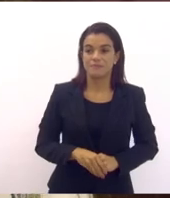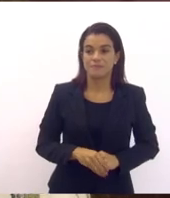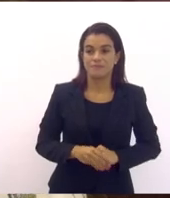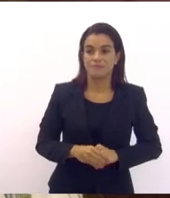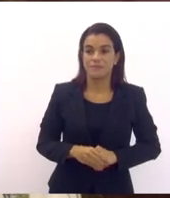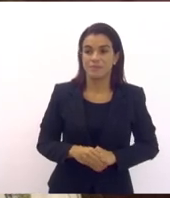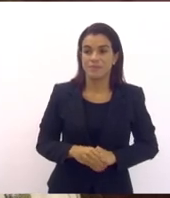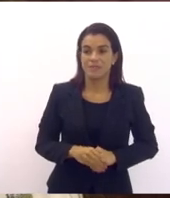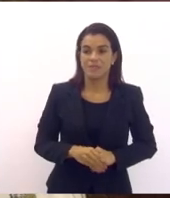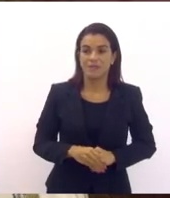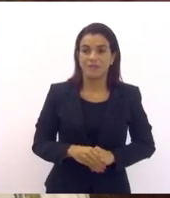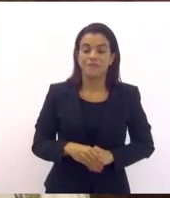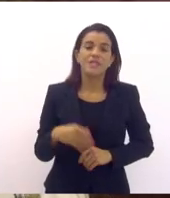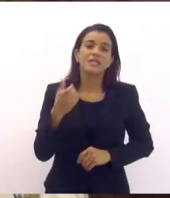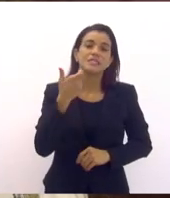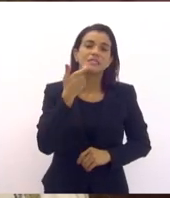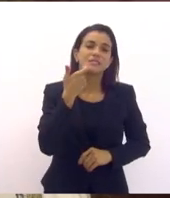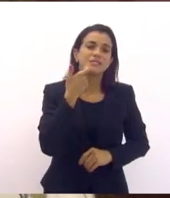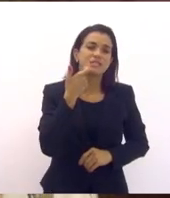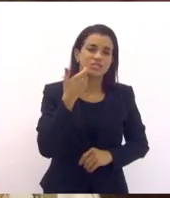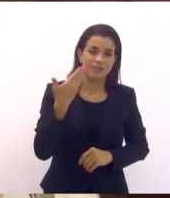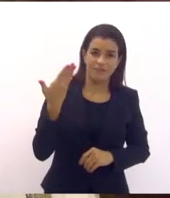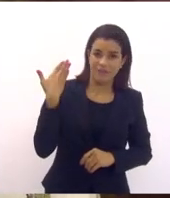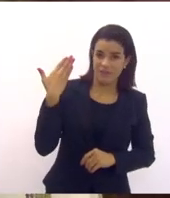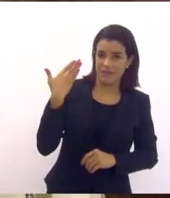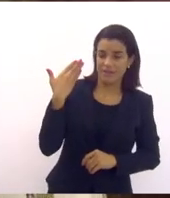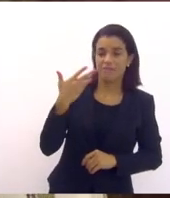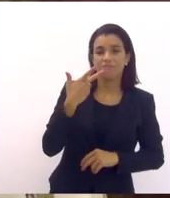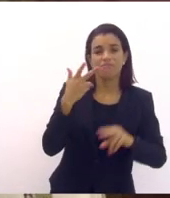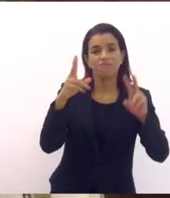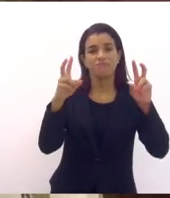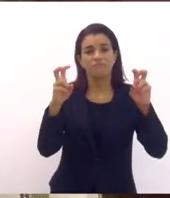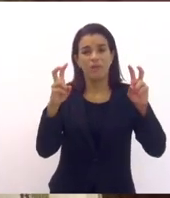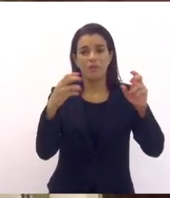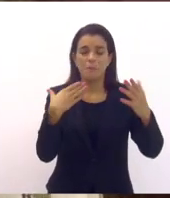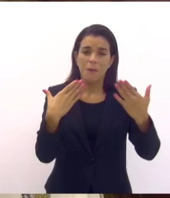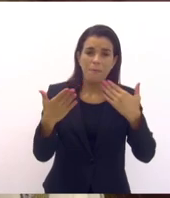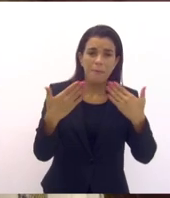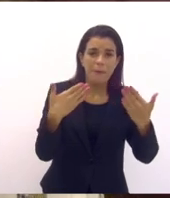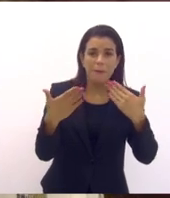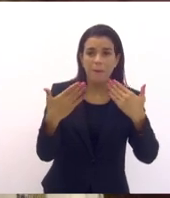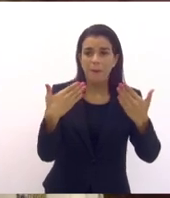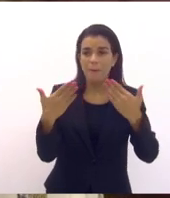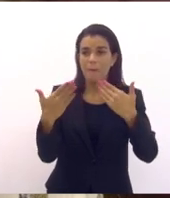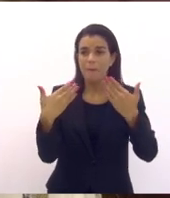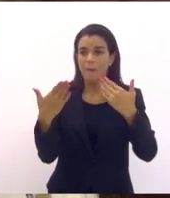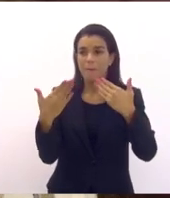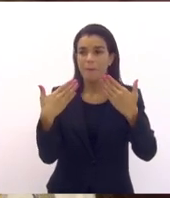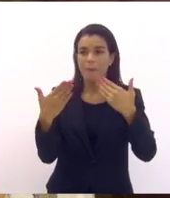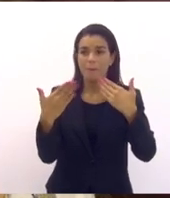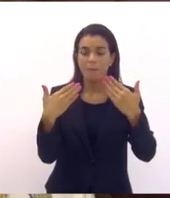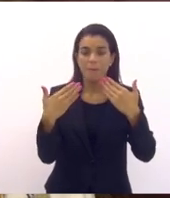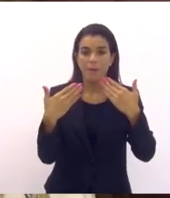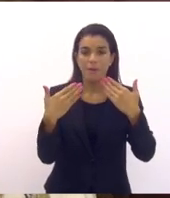lá sexta-feira nós falamos aqui eh seguindo